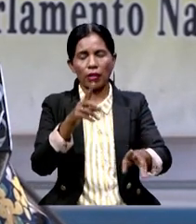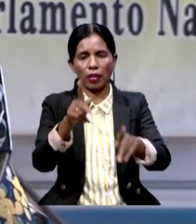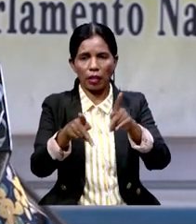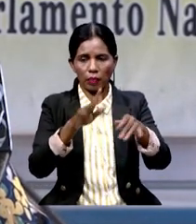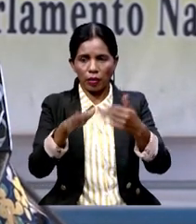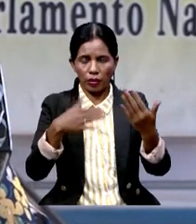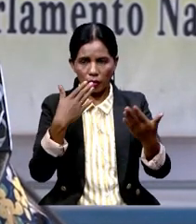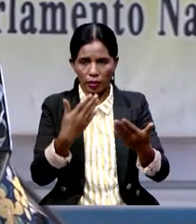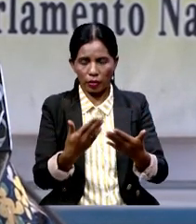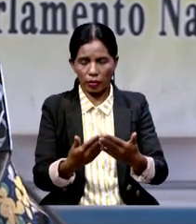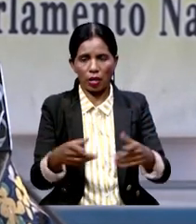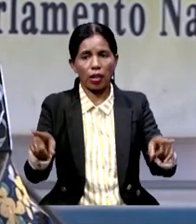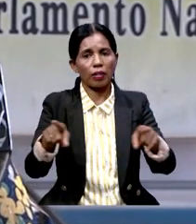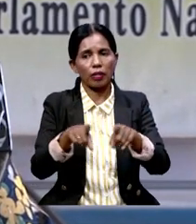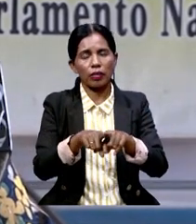kata relevante soho